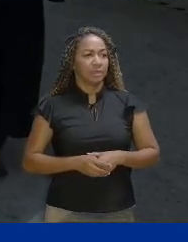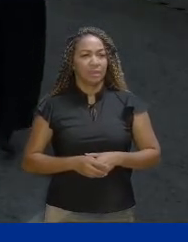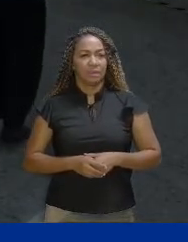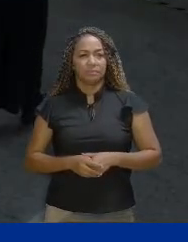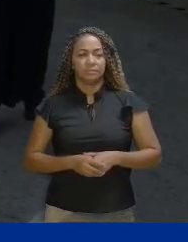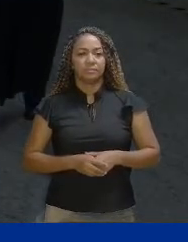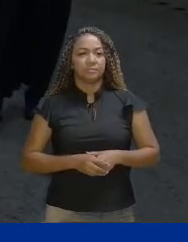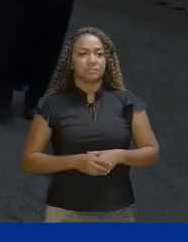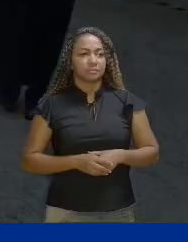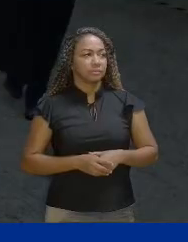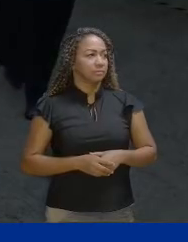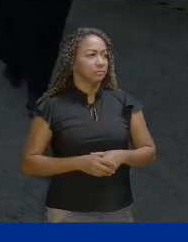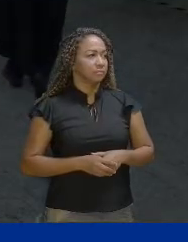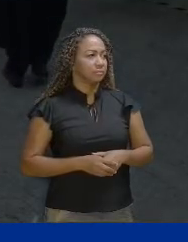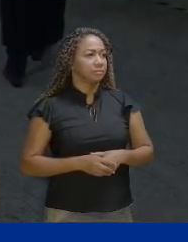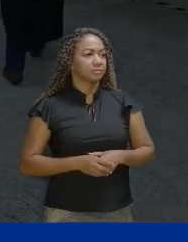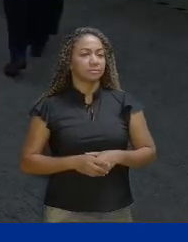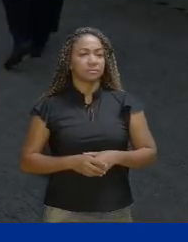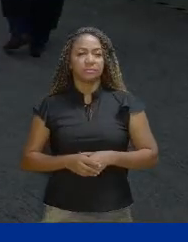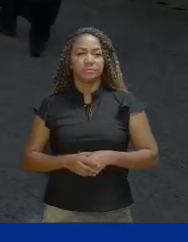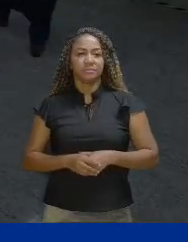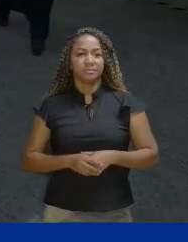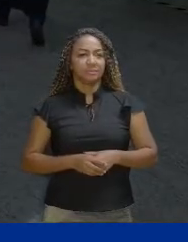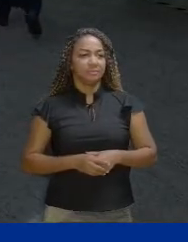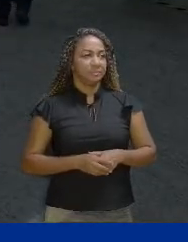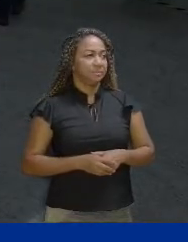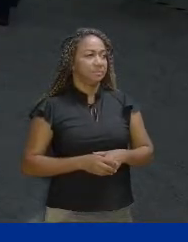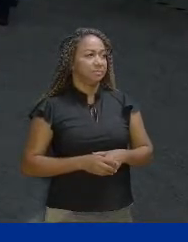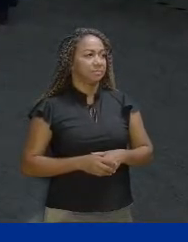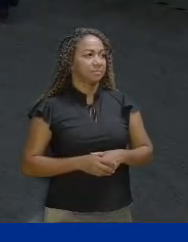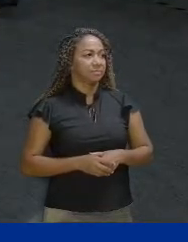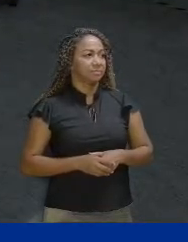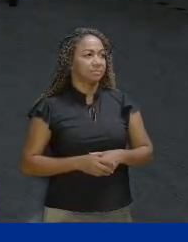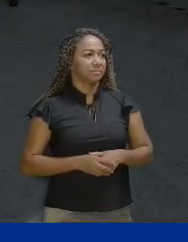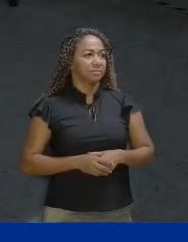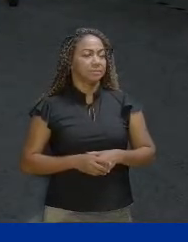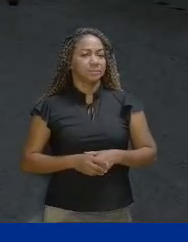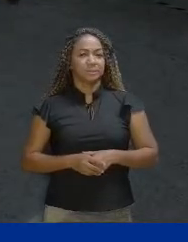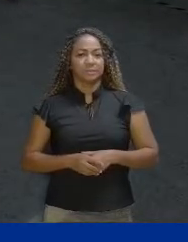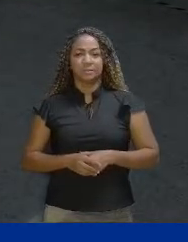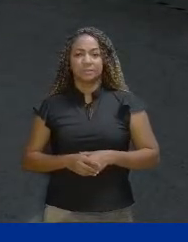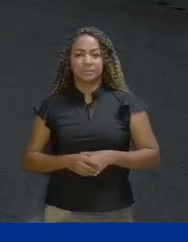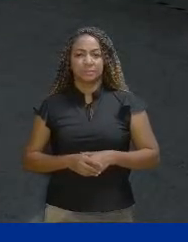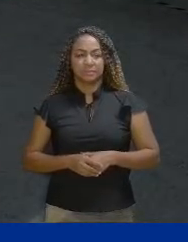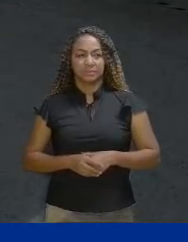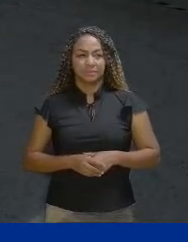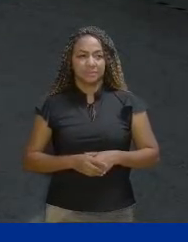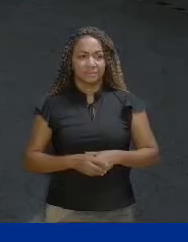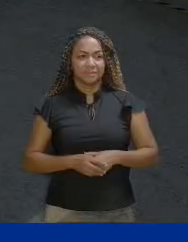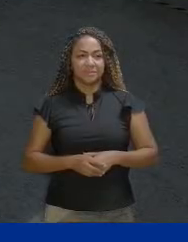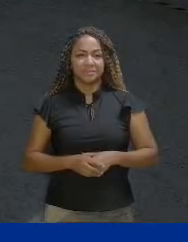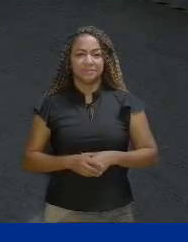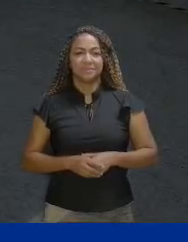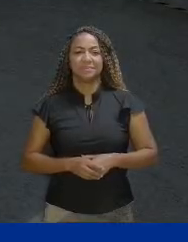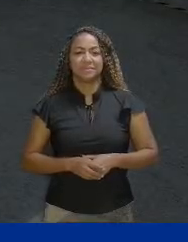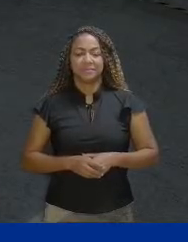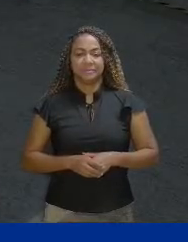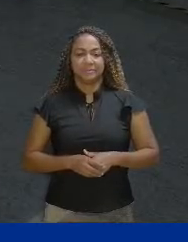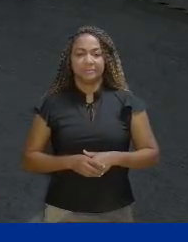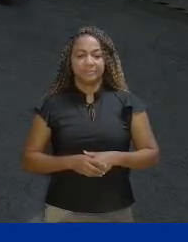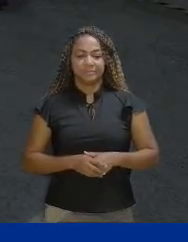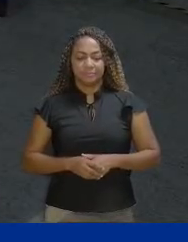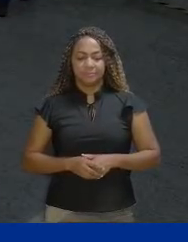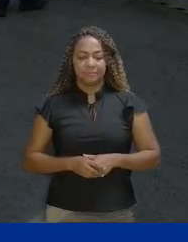Imagem ampla do plenário, o juiz Galiano se dirige com a juíza Keila Cristine à parte central da